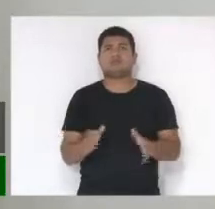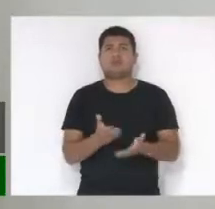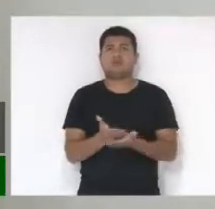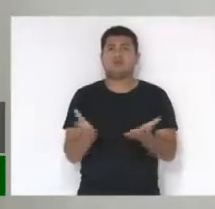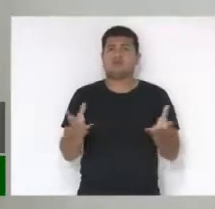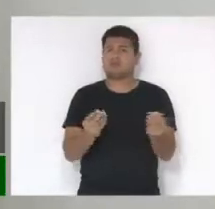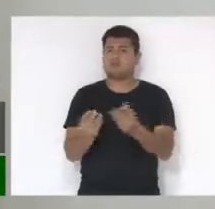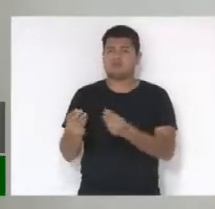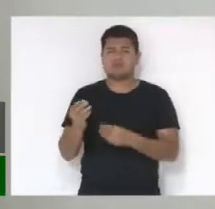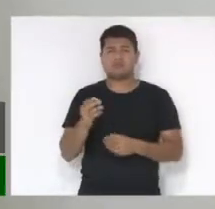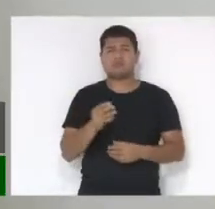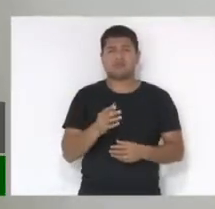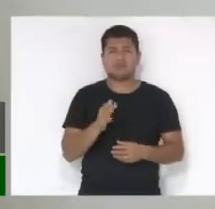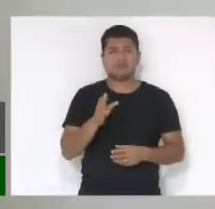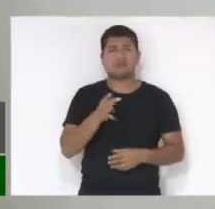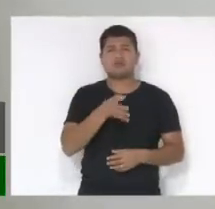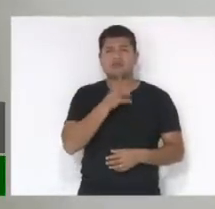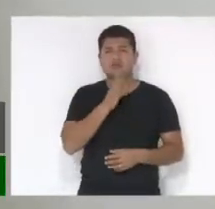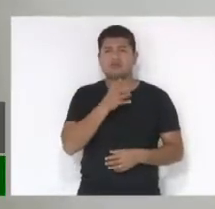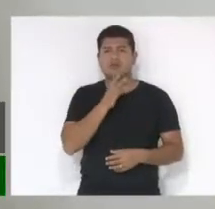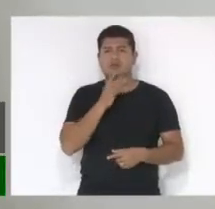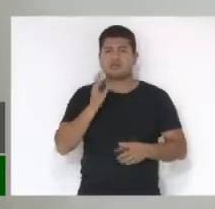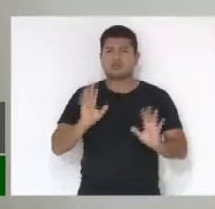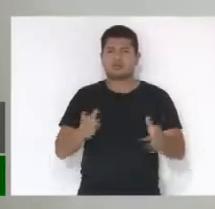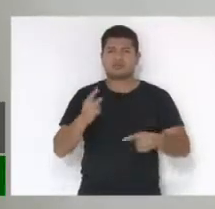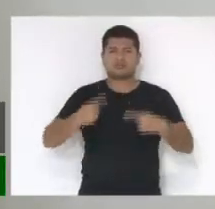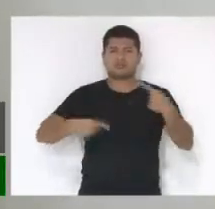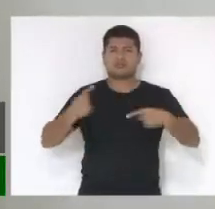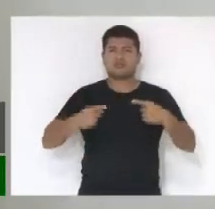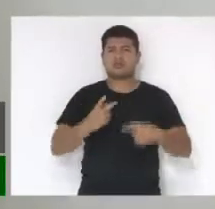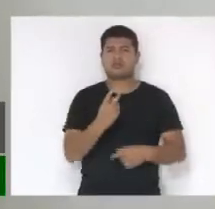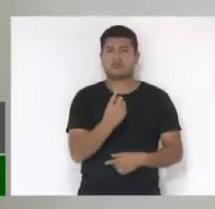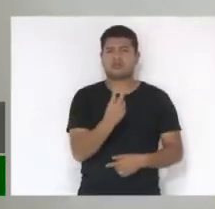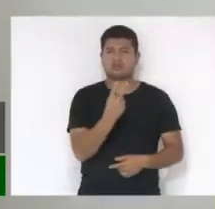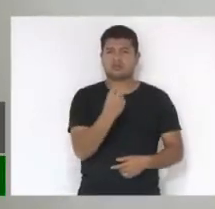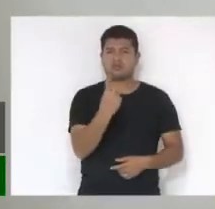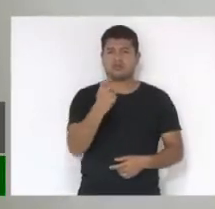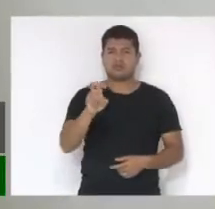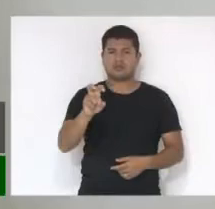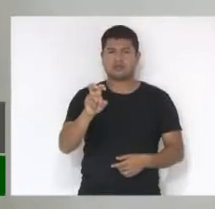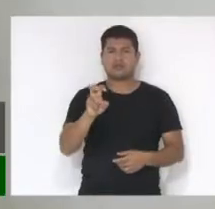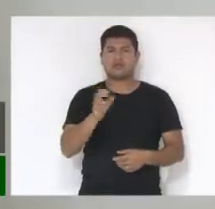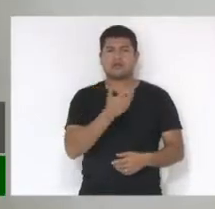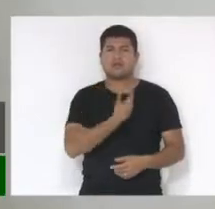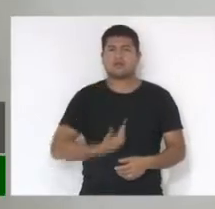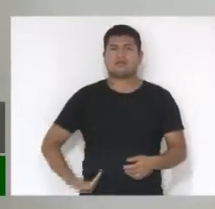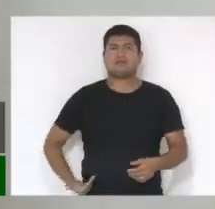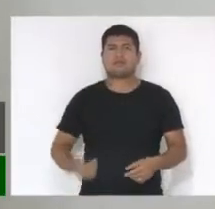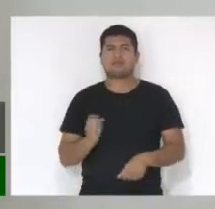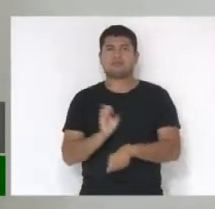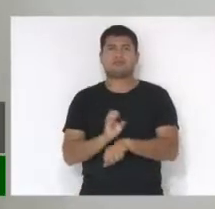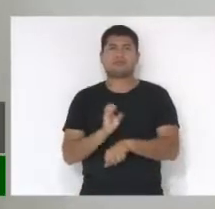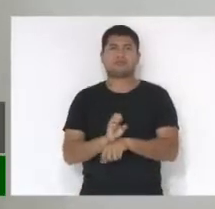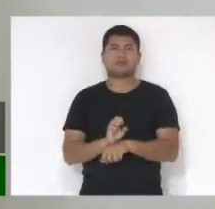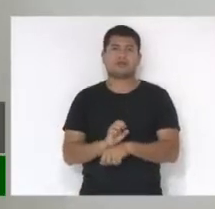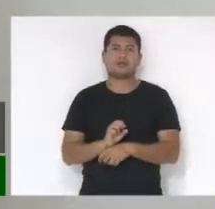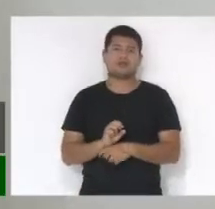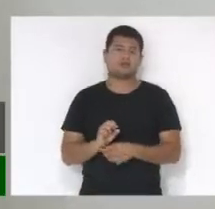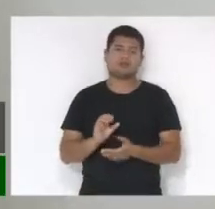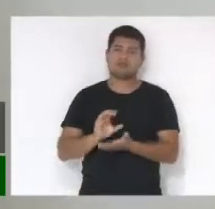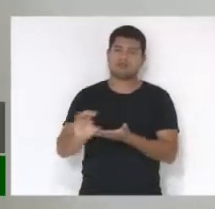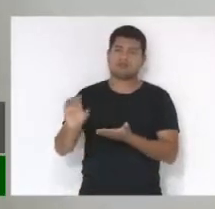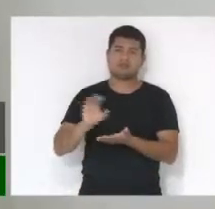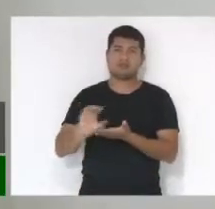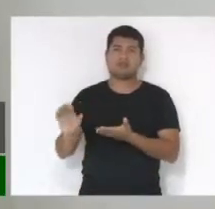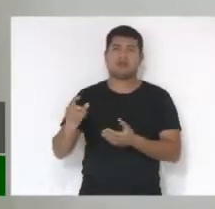deputados aqui estão, participaram da discussão, em 2015 o governo do Estado não iria repassar um determinado valor para a cidade